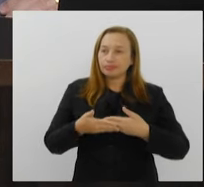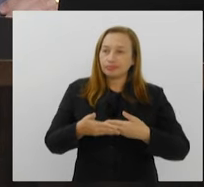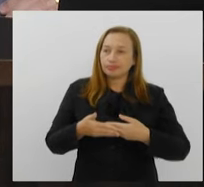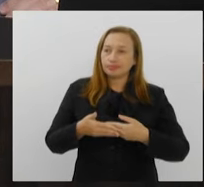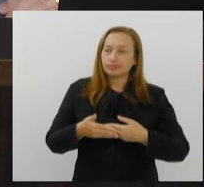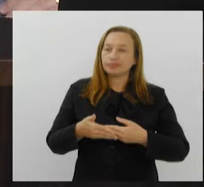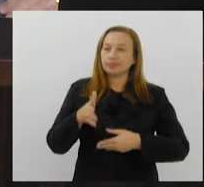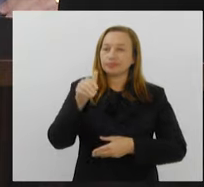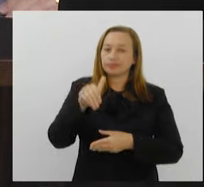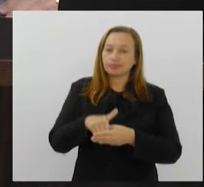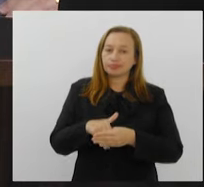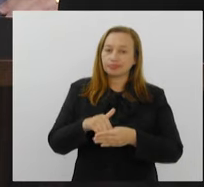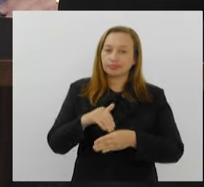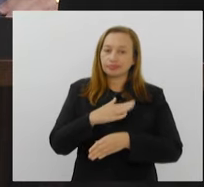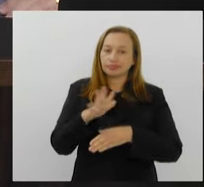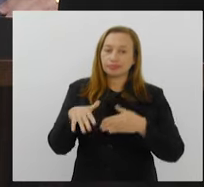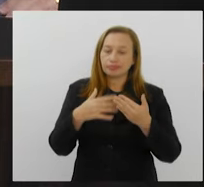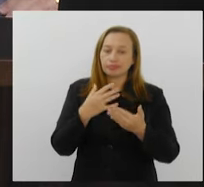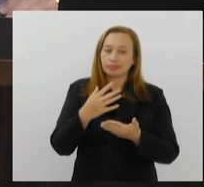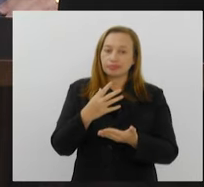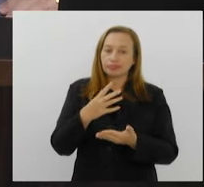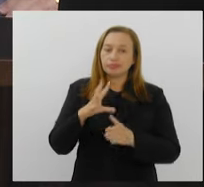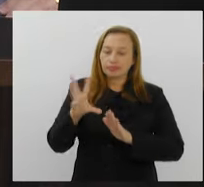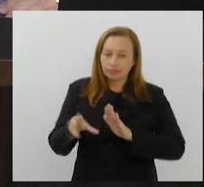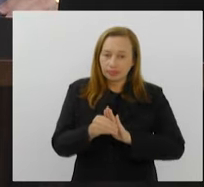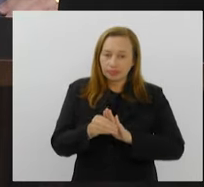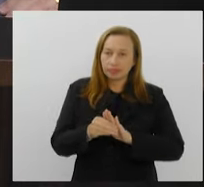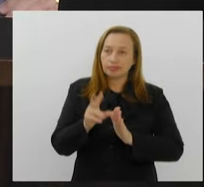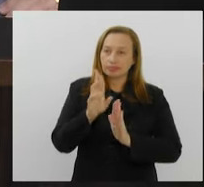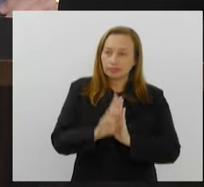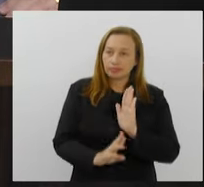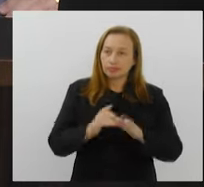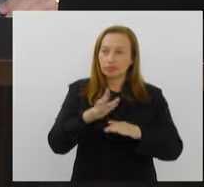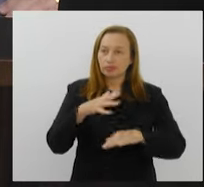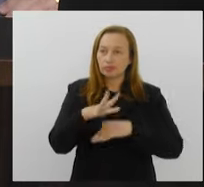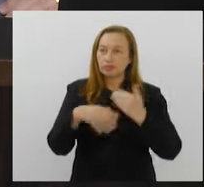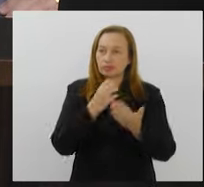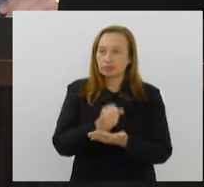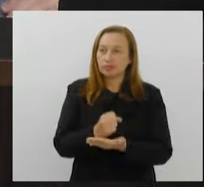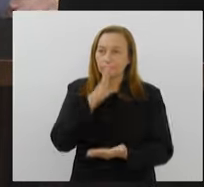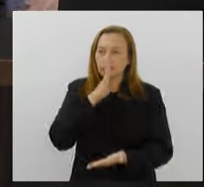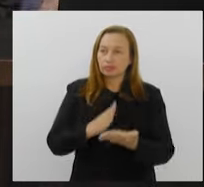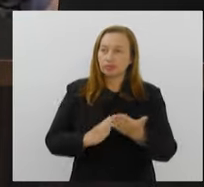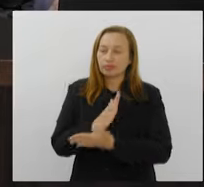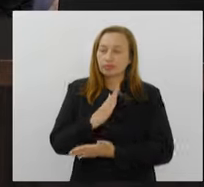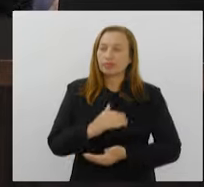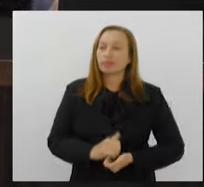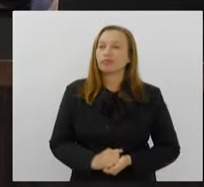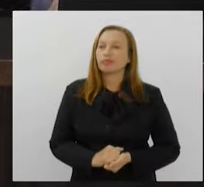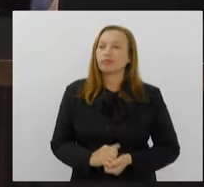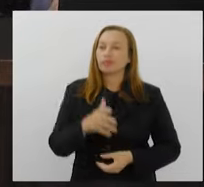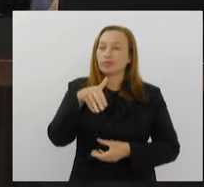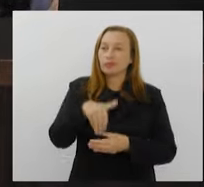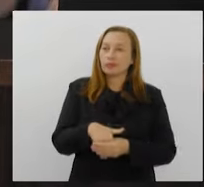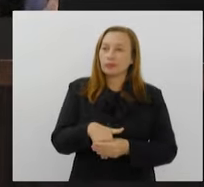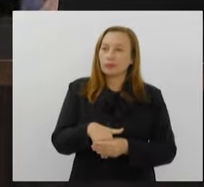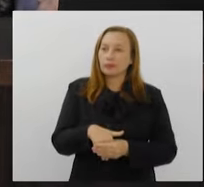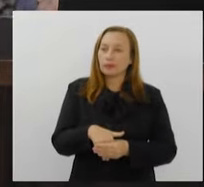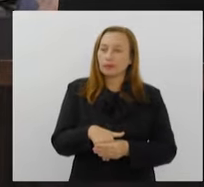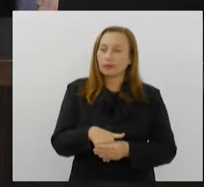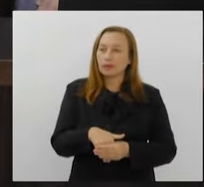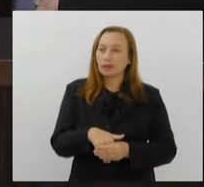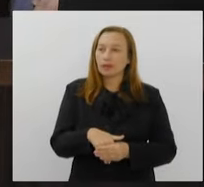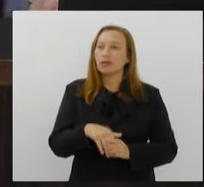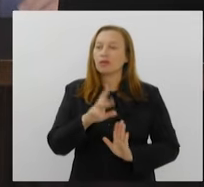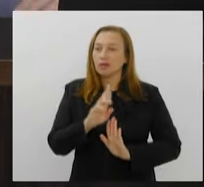discutir, encerrada a discussão. Em votação, as emendas de redação. Os senhores que aprovam, permaneçam como estão. A aprovar. Em votação, a